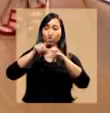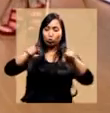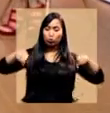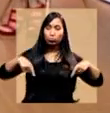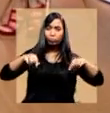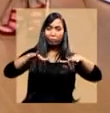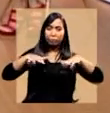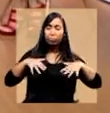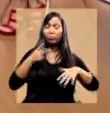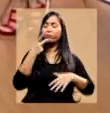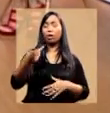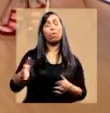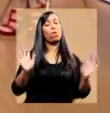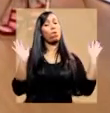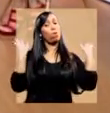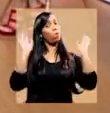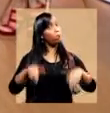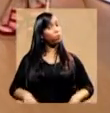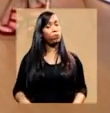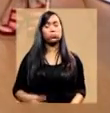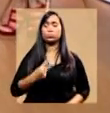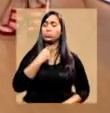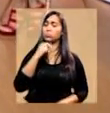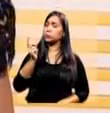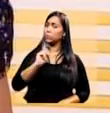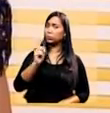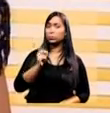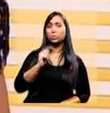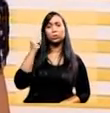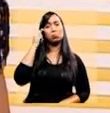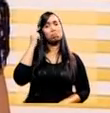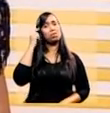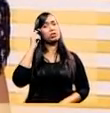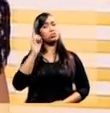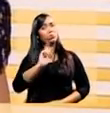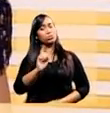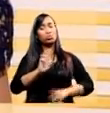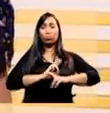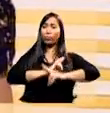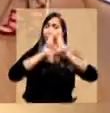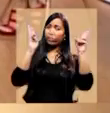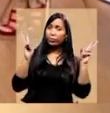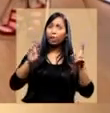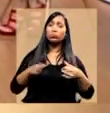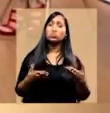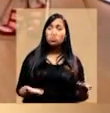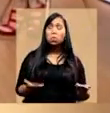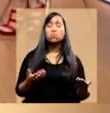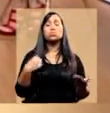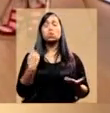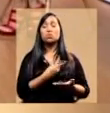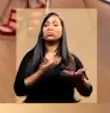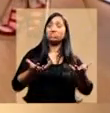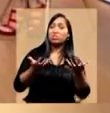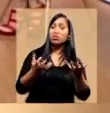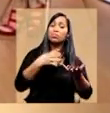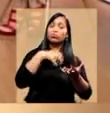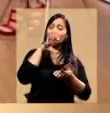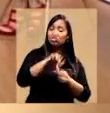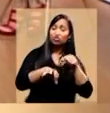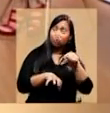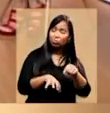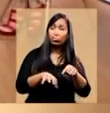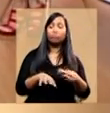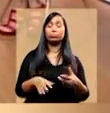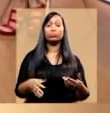plenárias, aonde fala, olha, não é bem por aí. Não pensamos nisso. Isso. Ou pensamos desse jeito, queremos desse jeito.